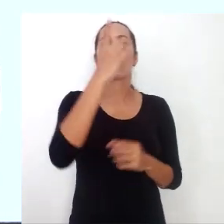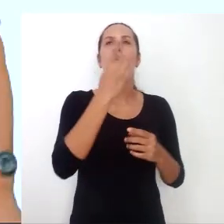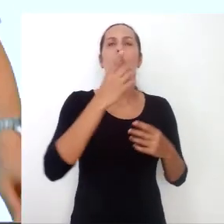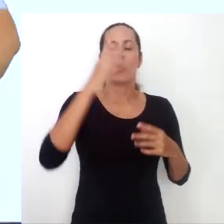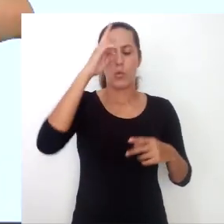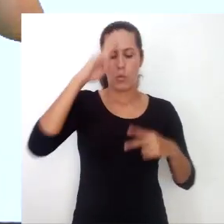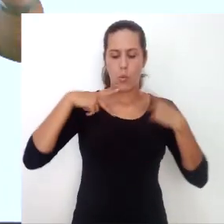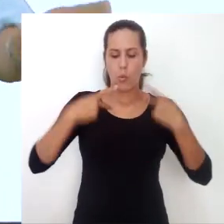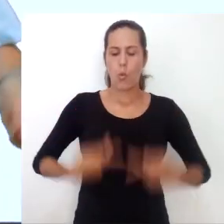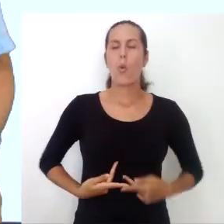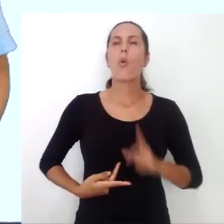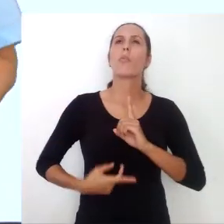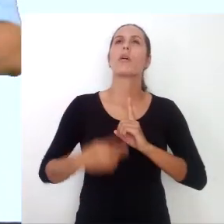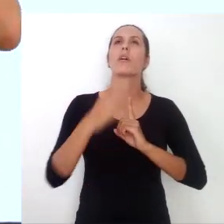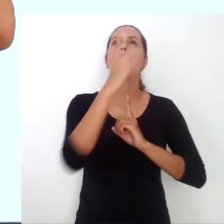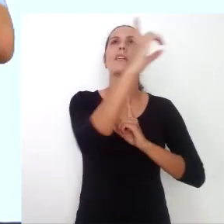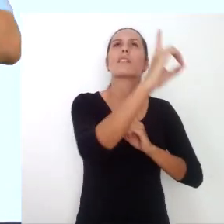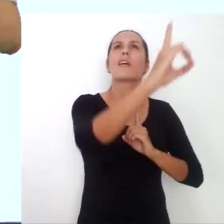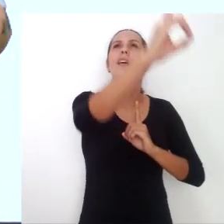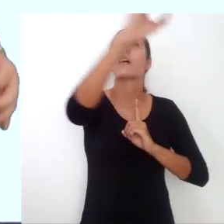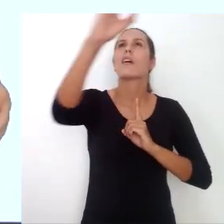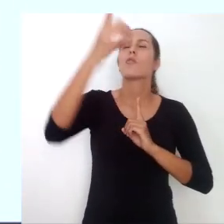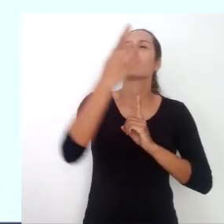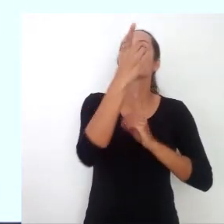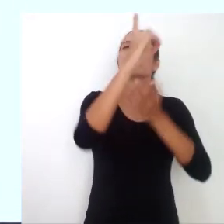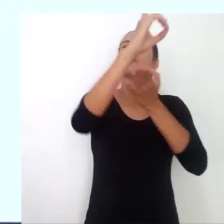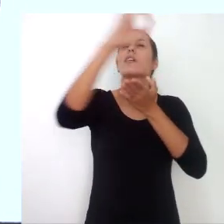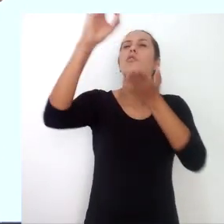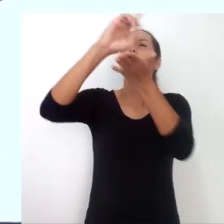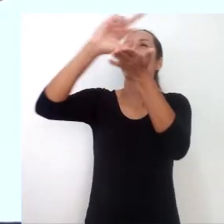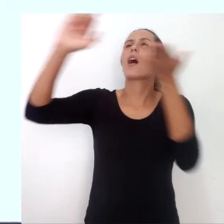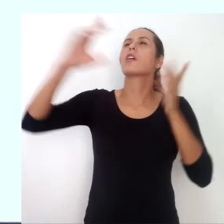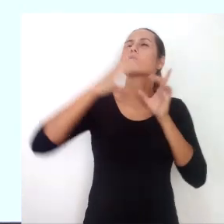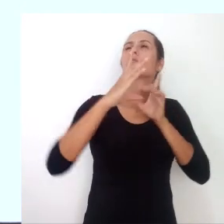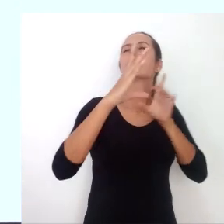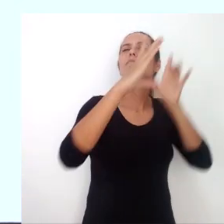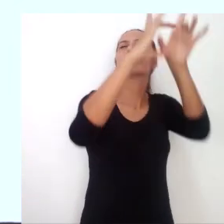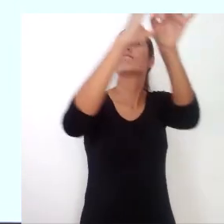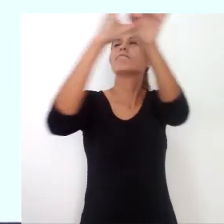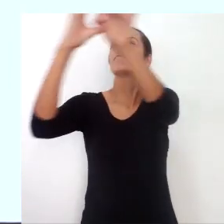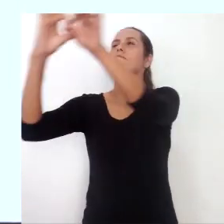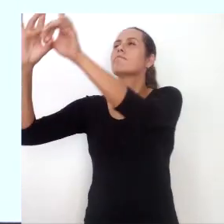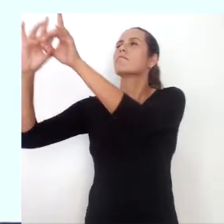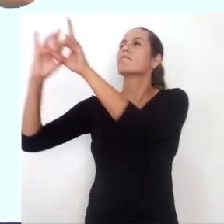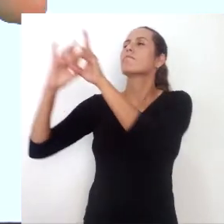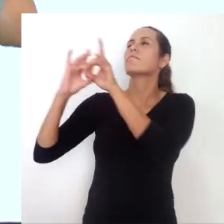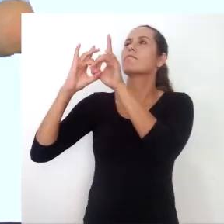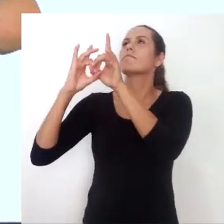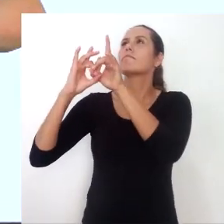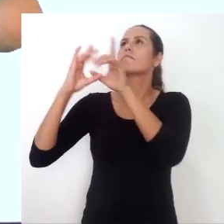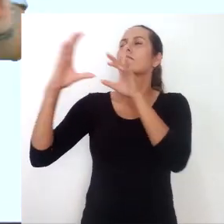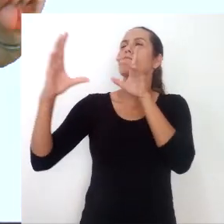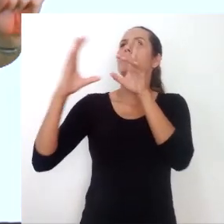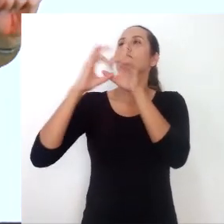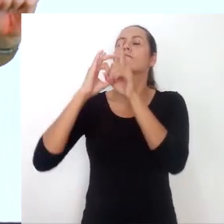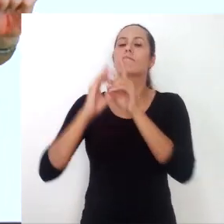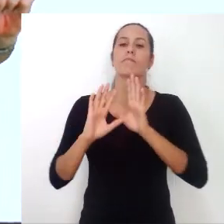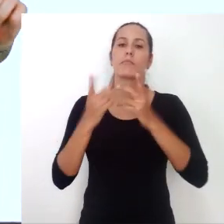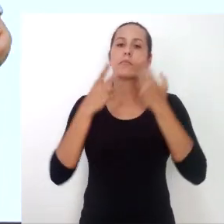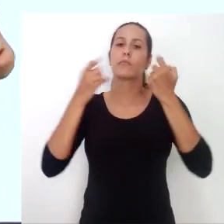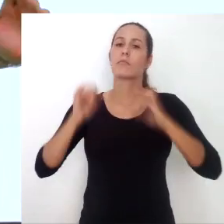ódio? Então, sem o ódio, então pluralidade. Então, eu acho que neste ponto aqui, nós podemos traçar uma